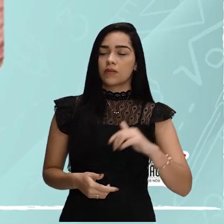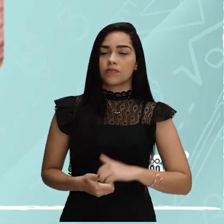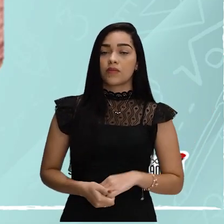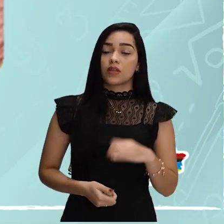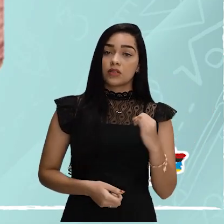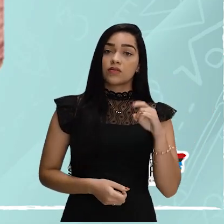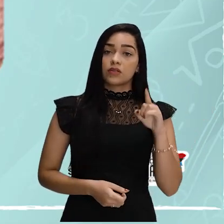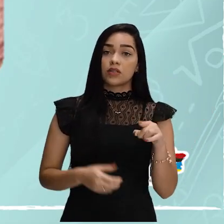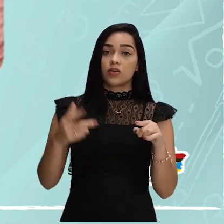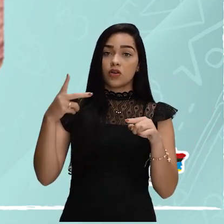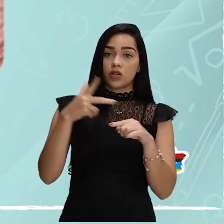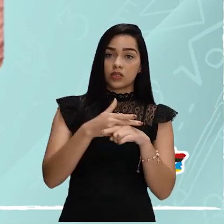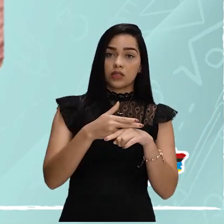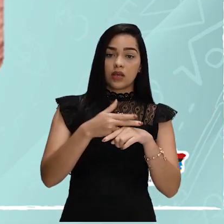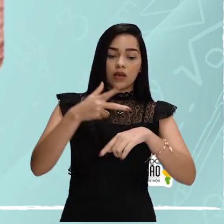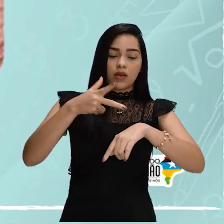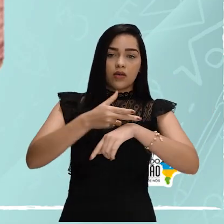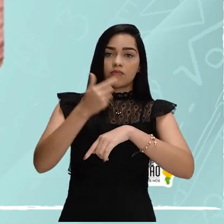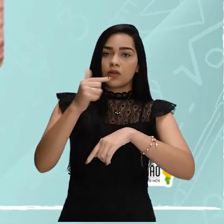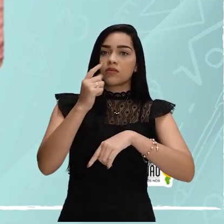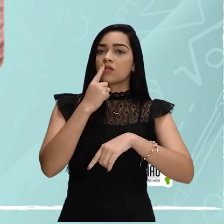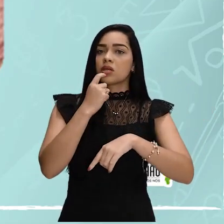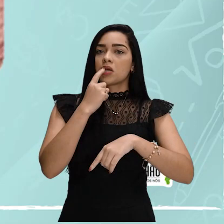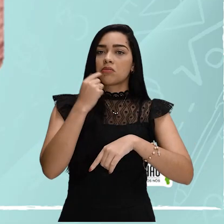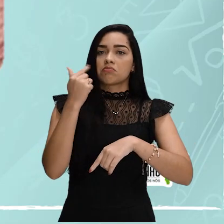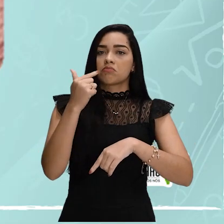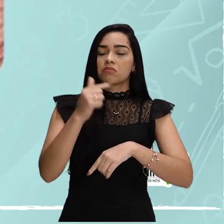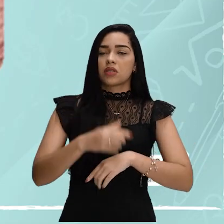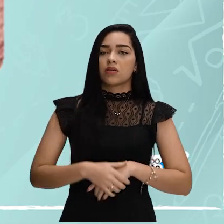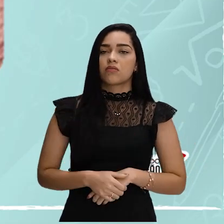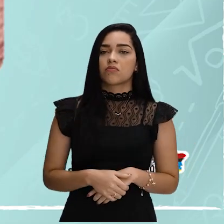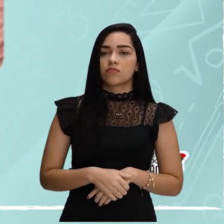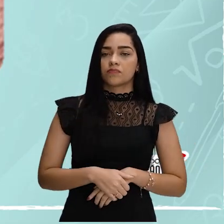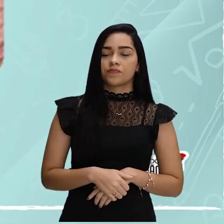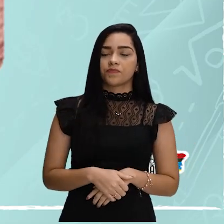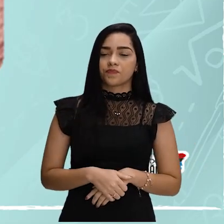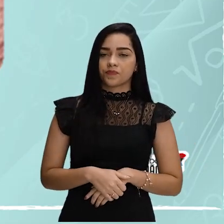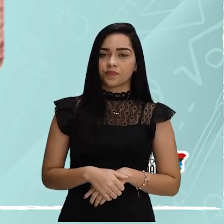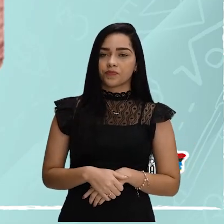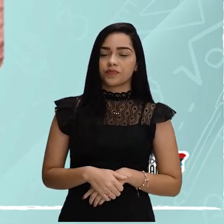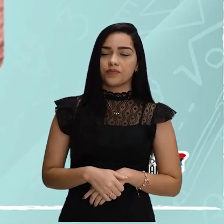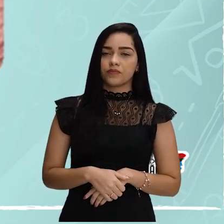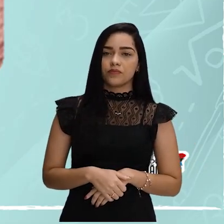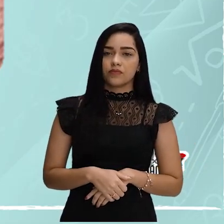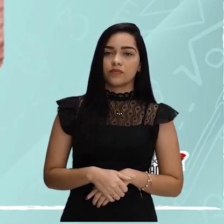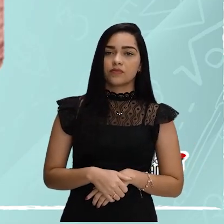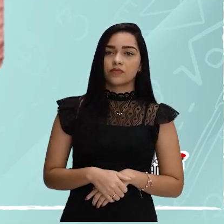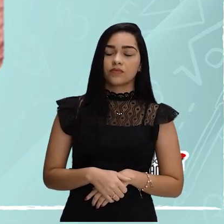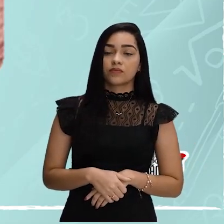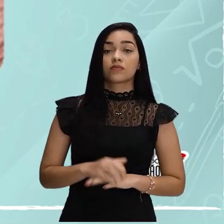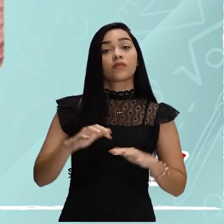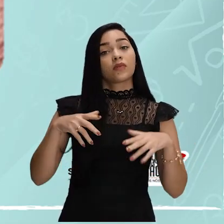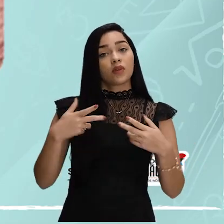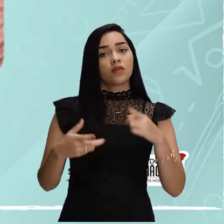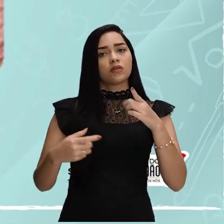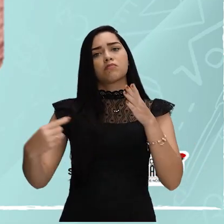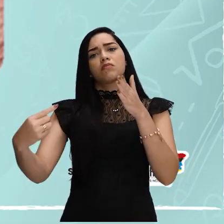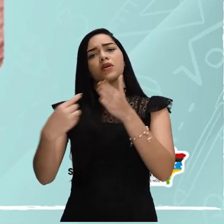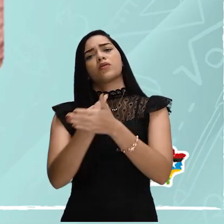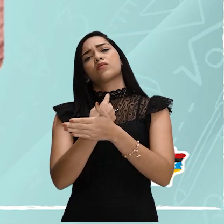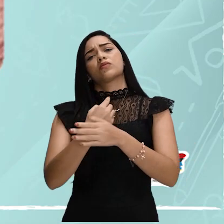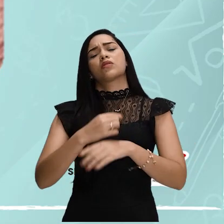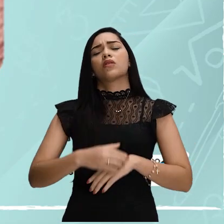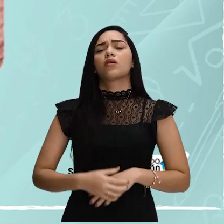Então, se você cortar o tecido epitelial, não vai sair sangue. Tá? Porque não tem vaso sanguíneo nesse tecido. Agora você me